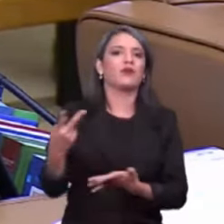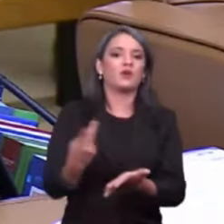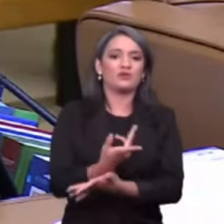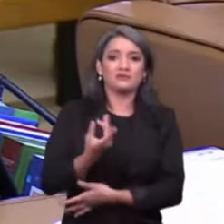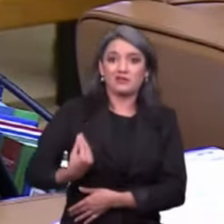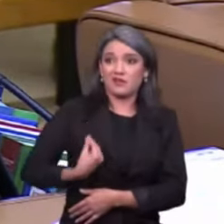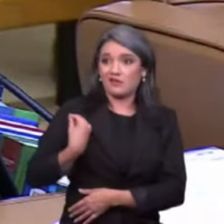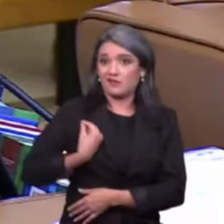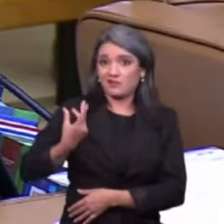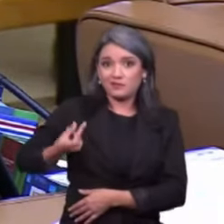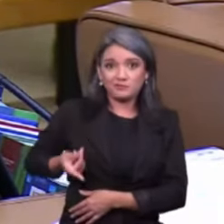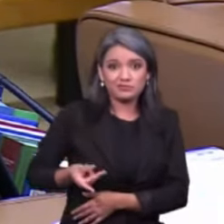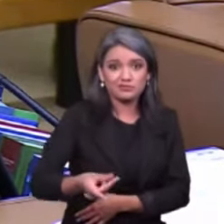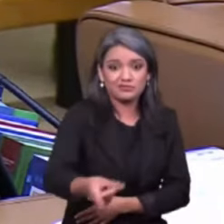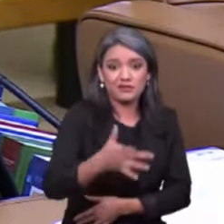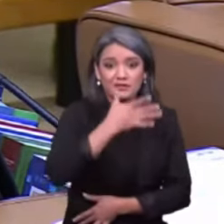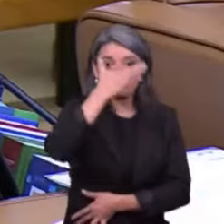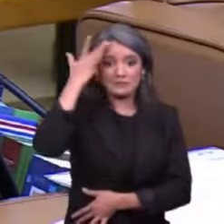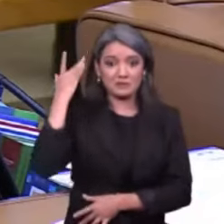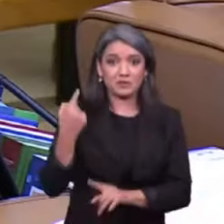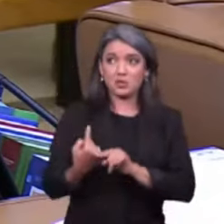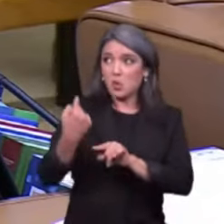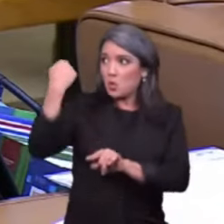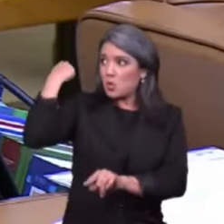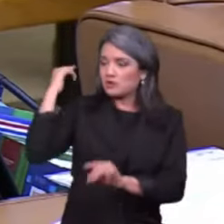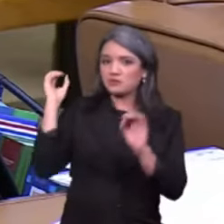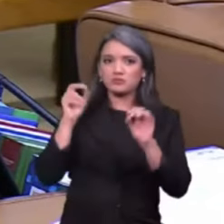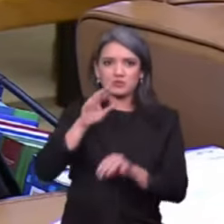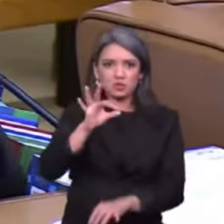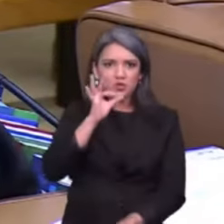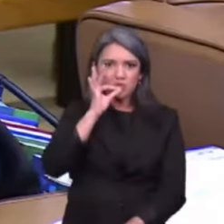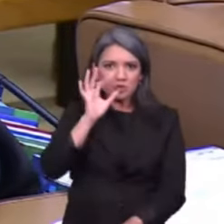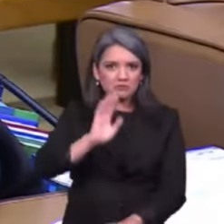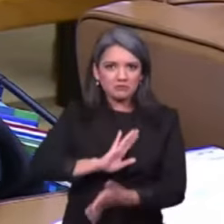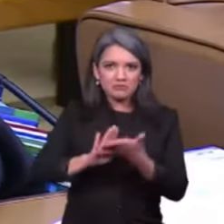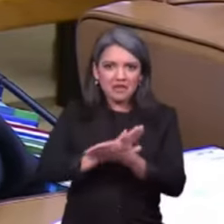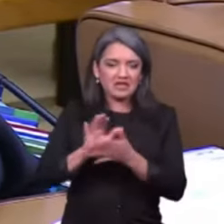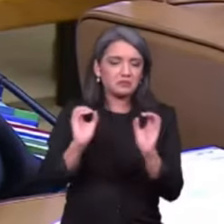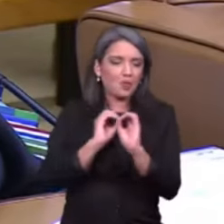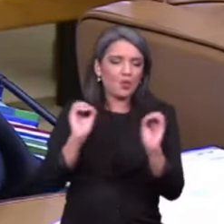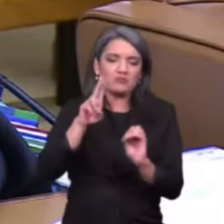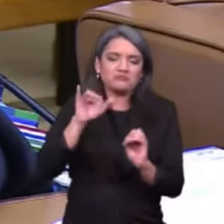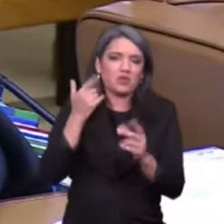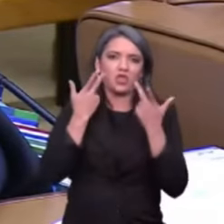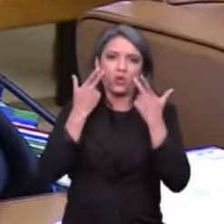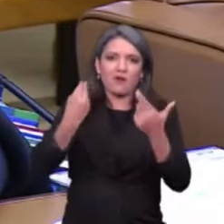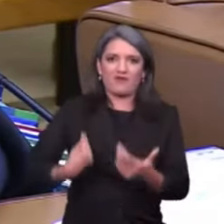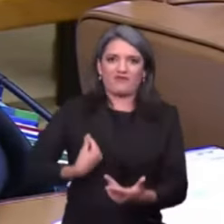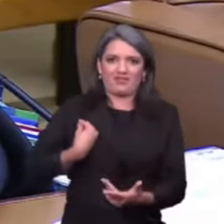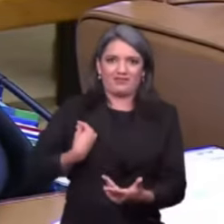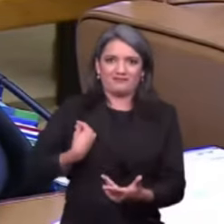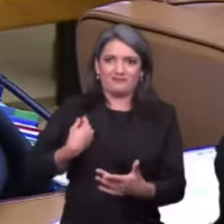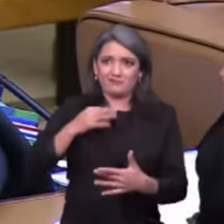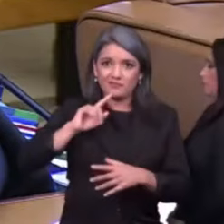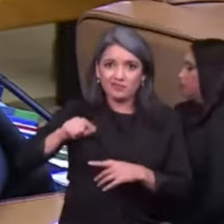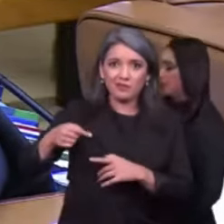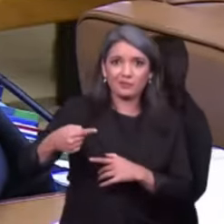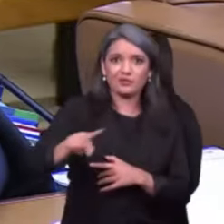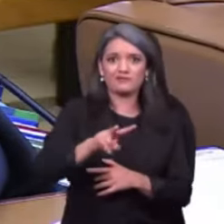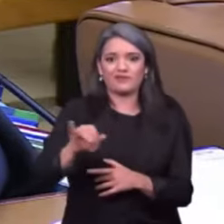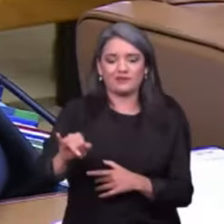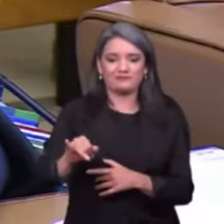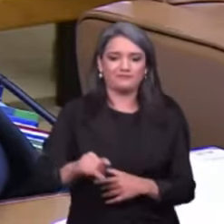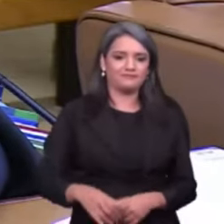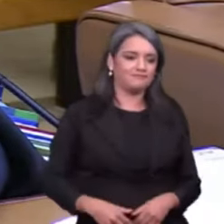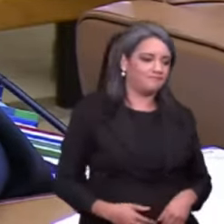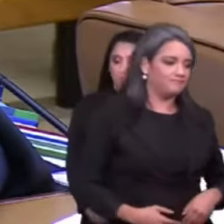de indivíduos que, sem este gatilho, nunca manifestariam. Em relação a jovens e